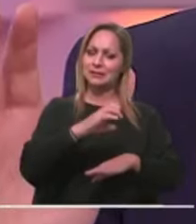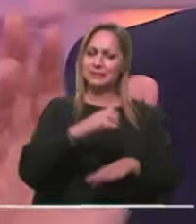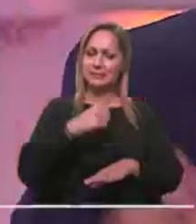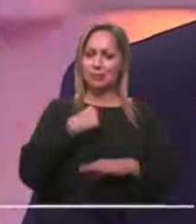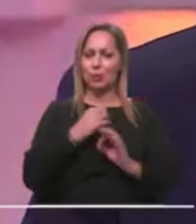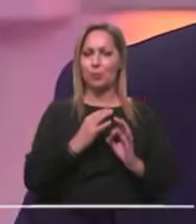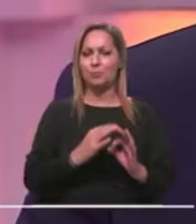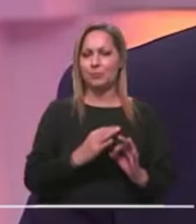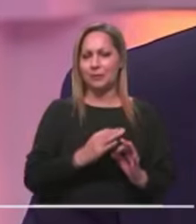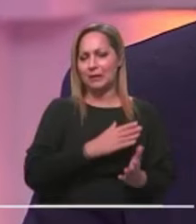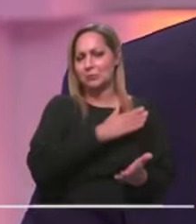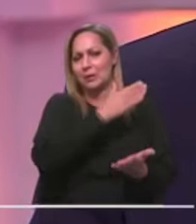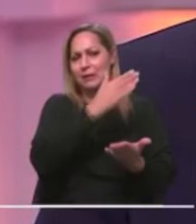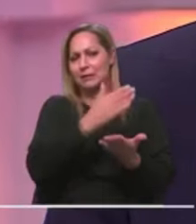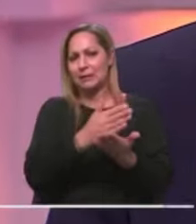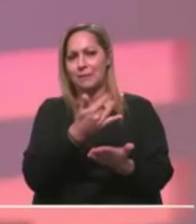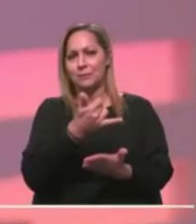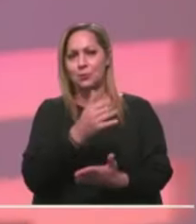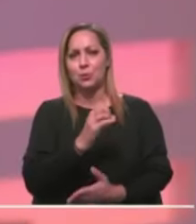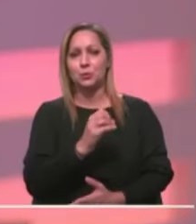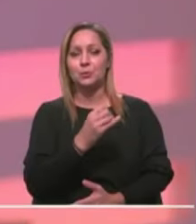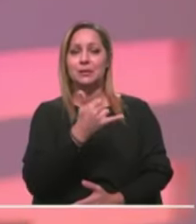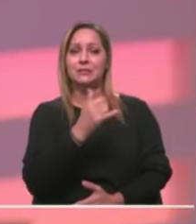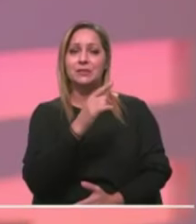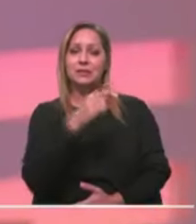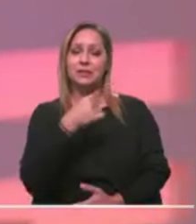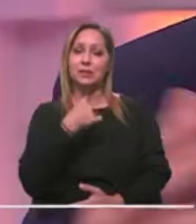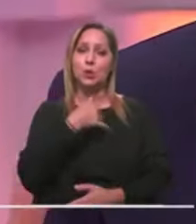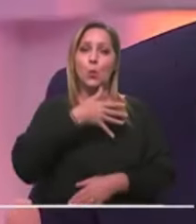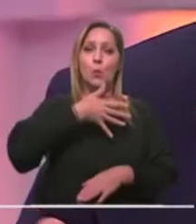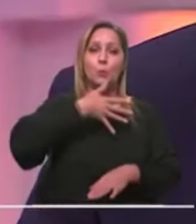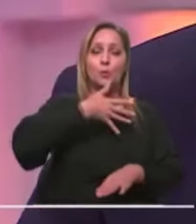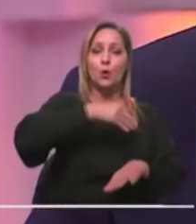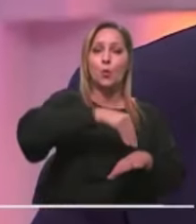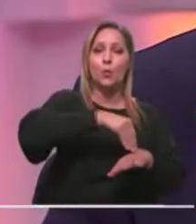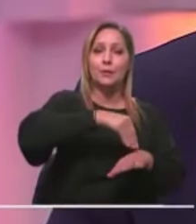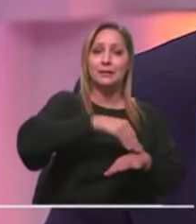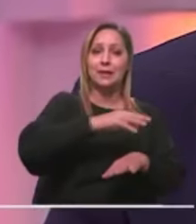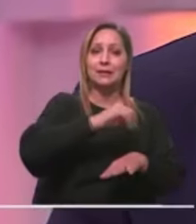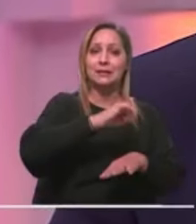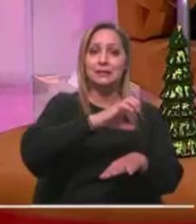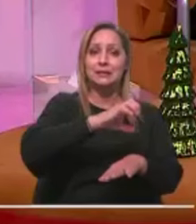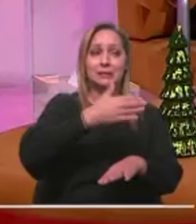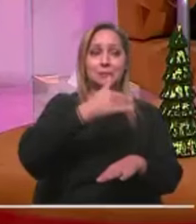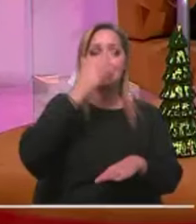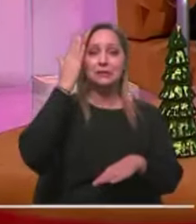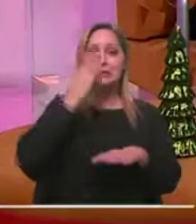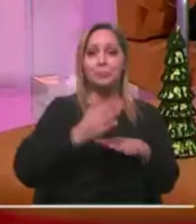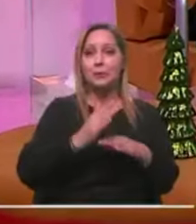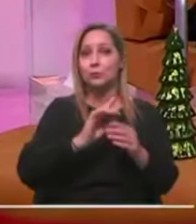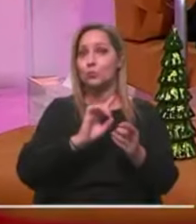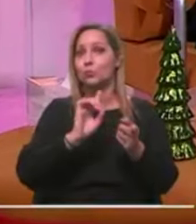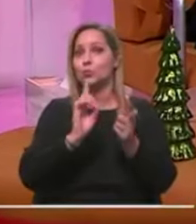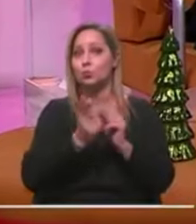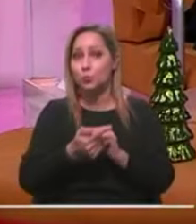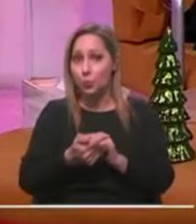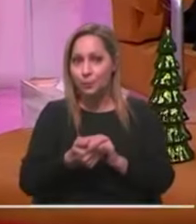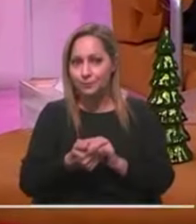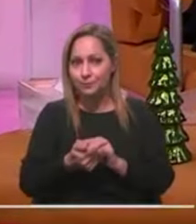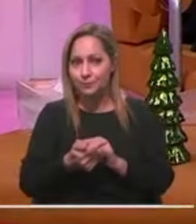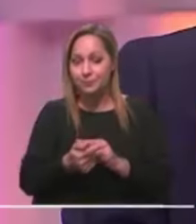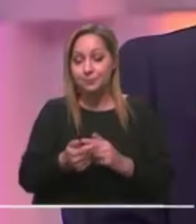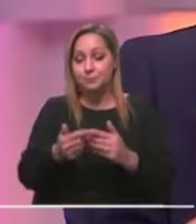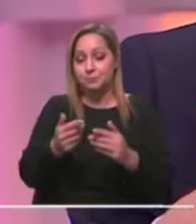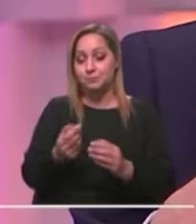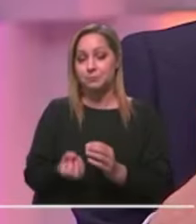2026 anos eh mas pronto A vida é mesmo assim nós somos confrontados com ela e temos que saber lidar com ela e por isso a partir daquele momento Surgiu uma